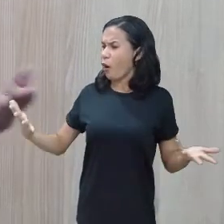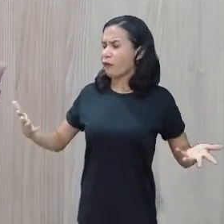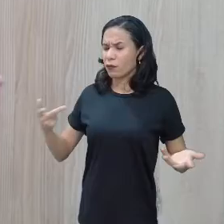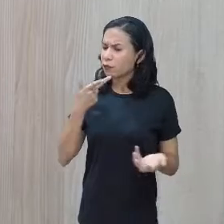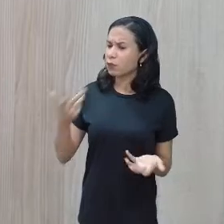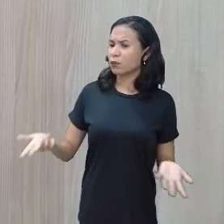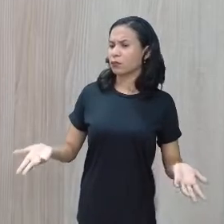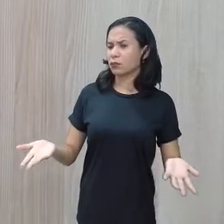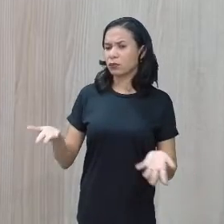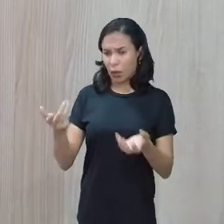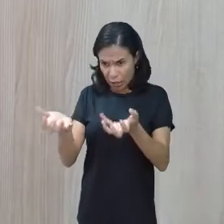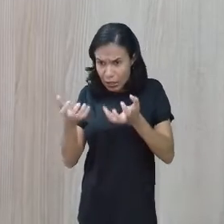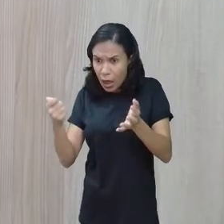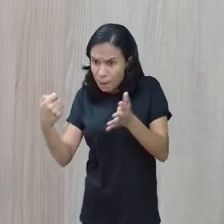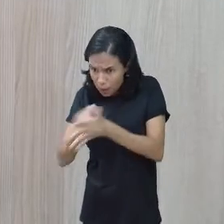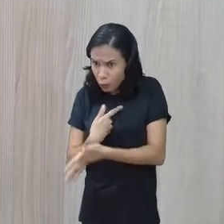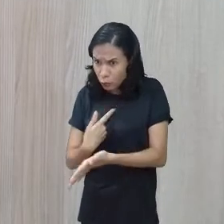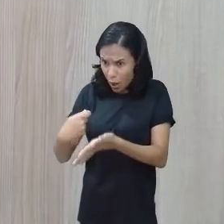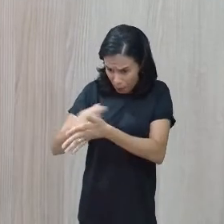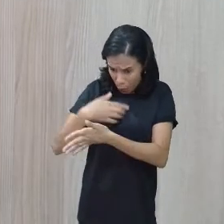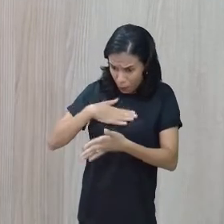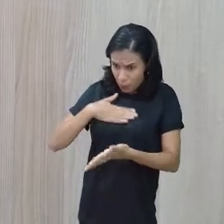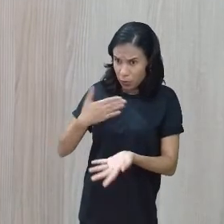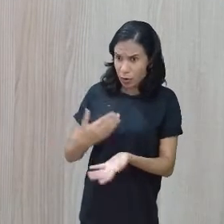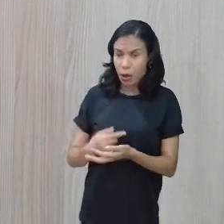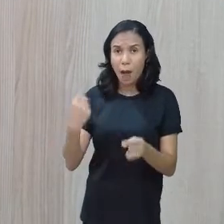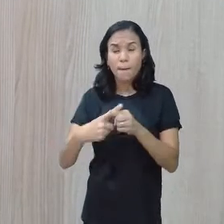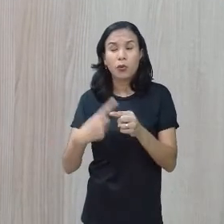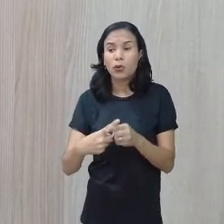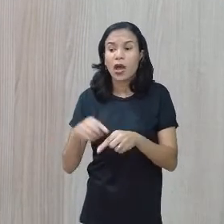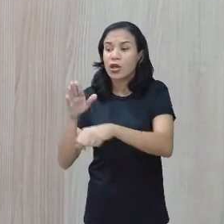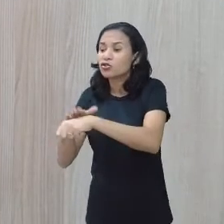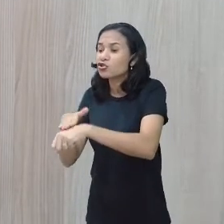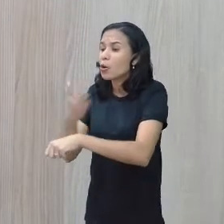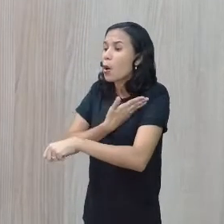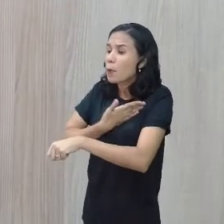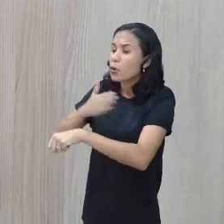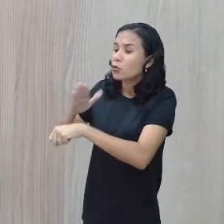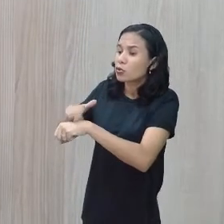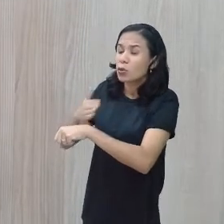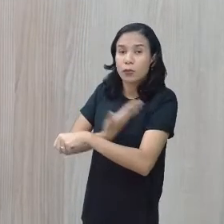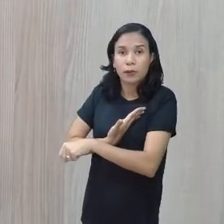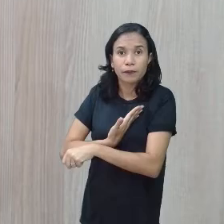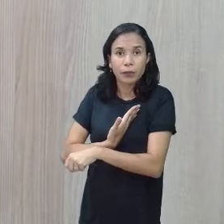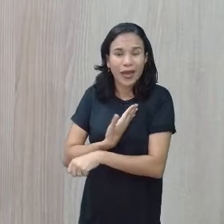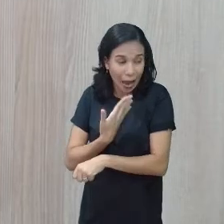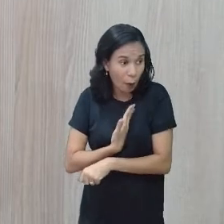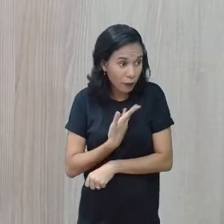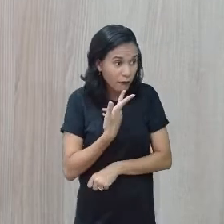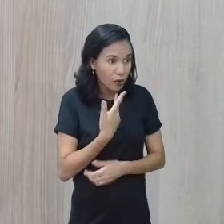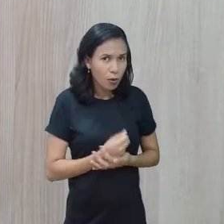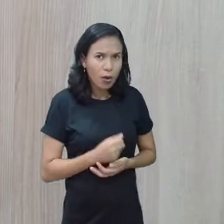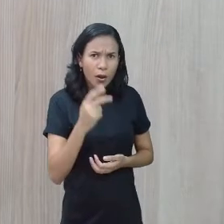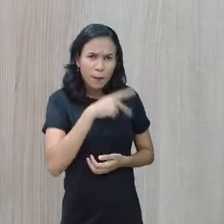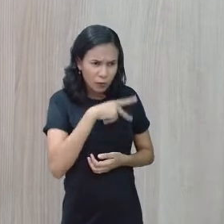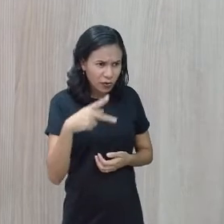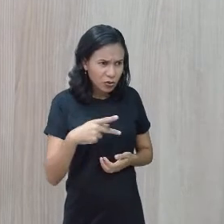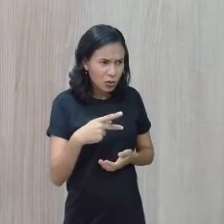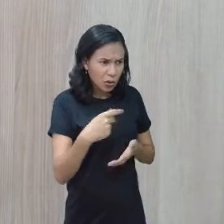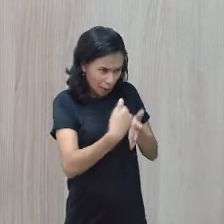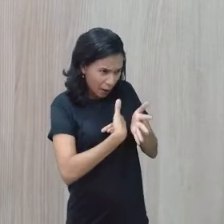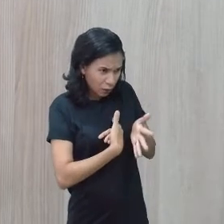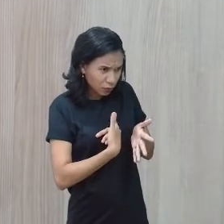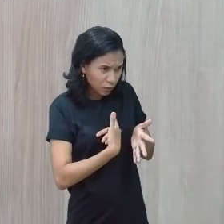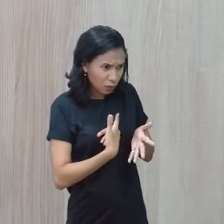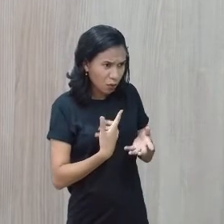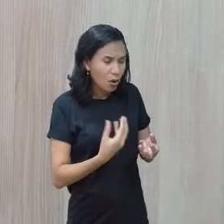João, você quer perguntar alguma coisa? Pergunte para mim, João. Por que você fica incomodando seu aluno? Aí o coleguinha disse, professor, ele está perguntando se o senhor está de chapéu e qual